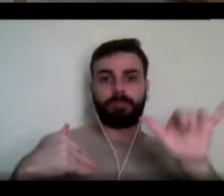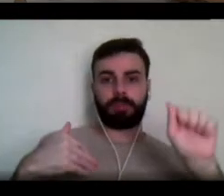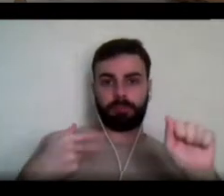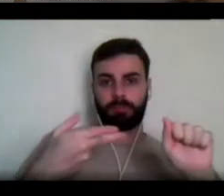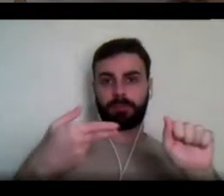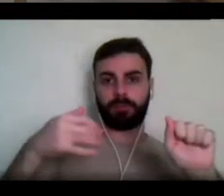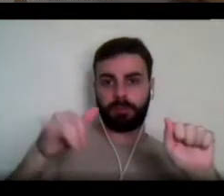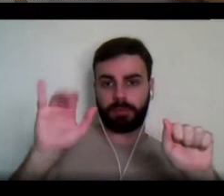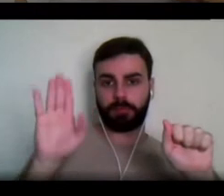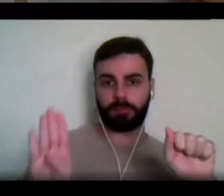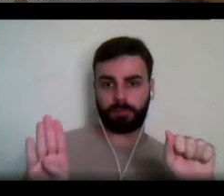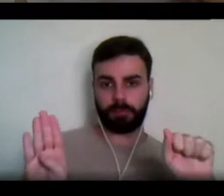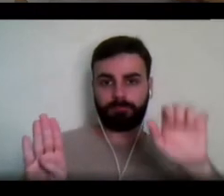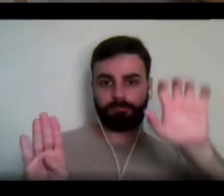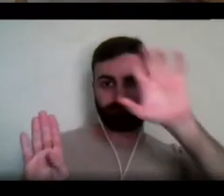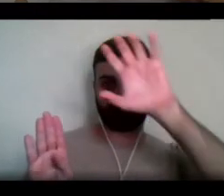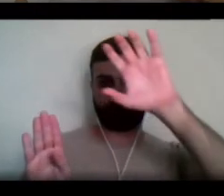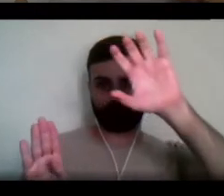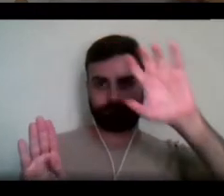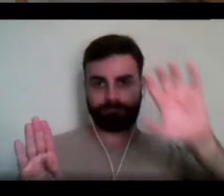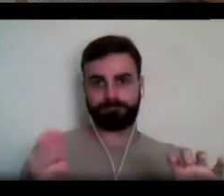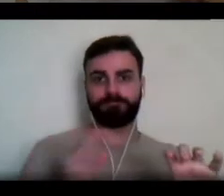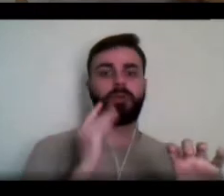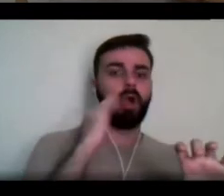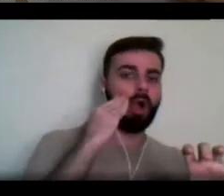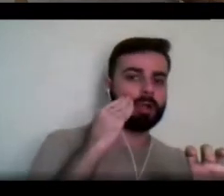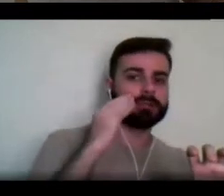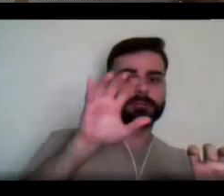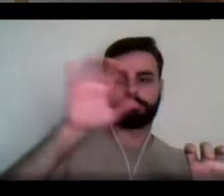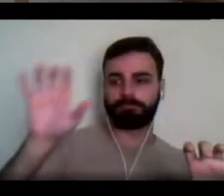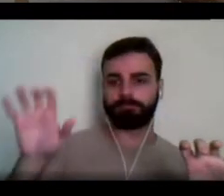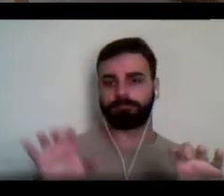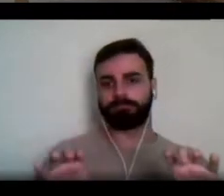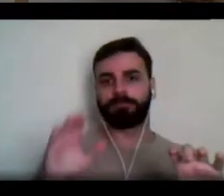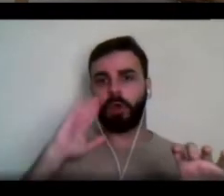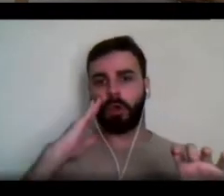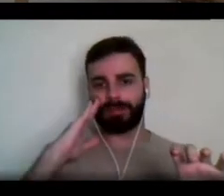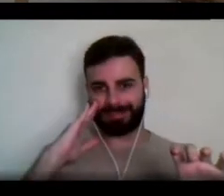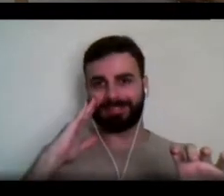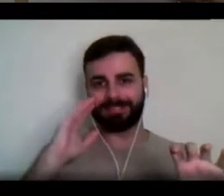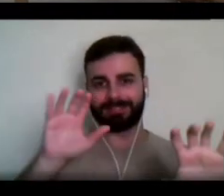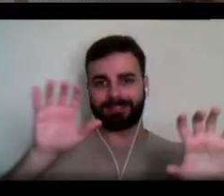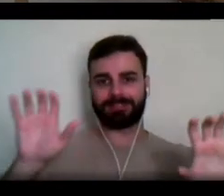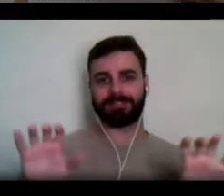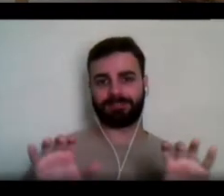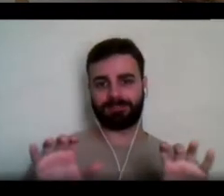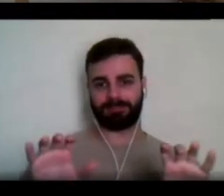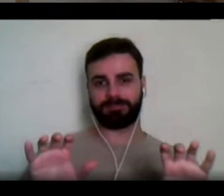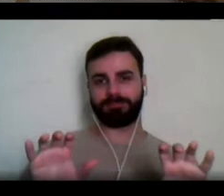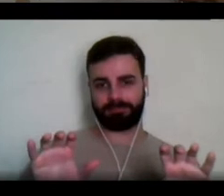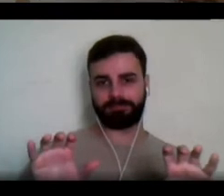aqui com essa parte aqui, ó. Que é o que está escrito aqui, ó.